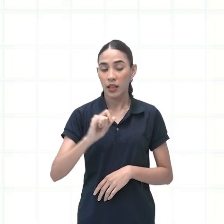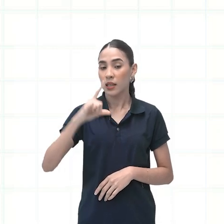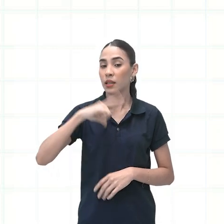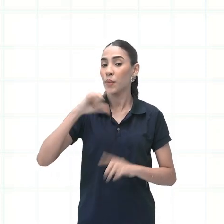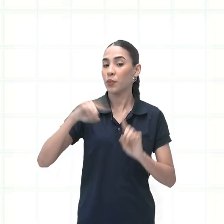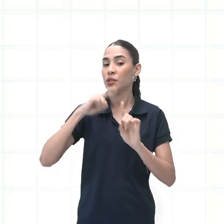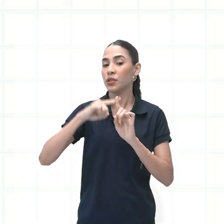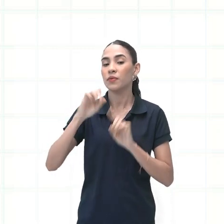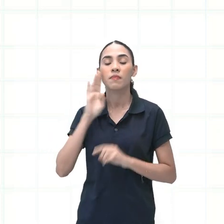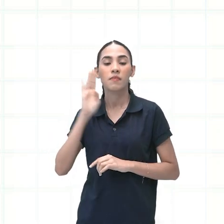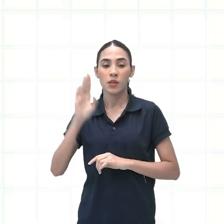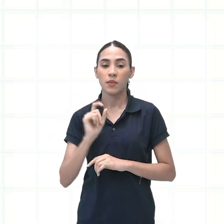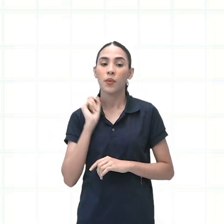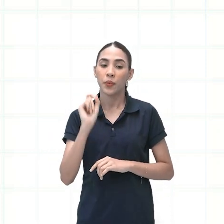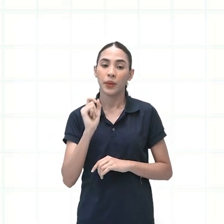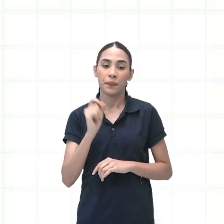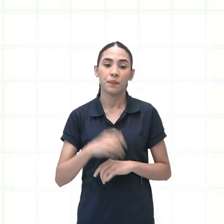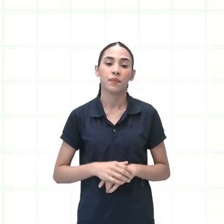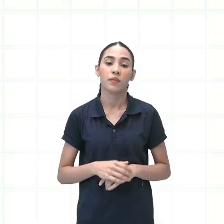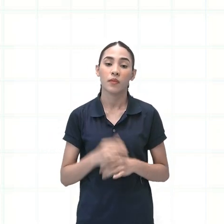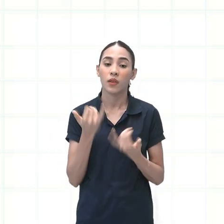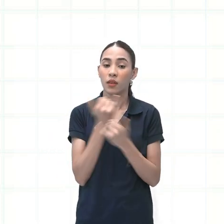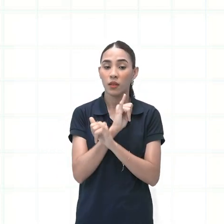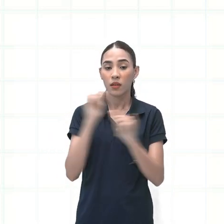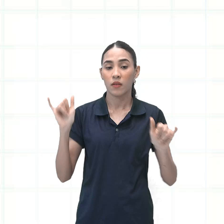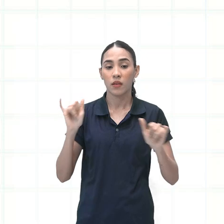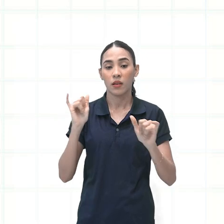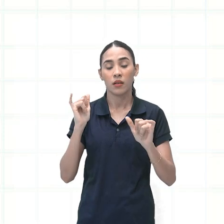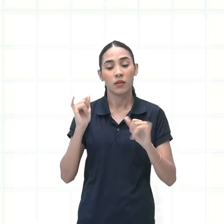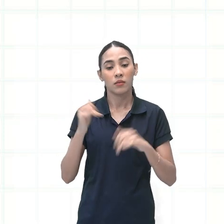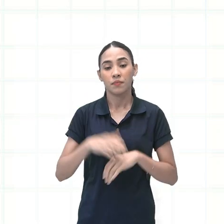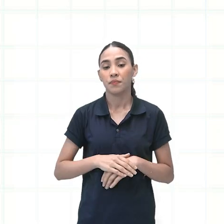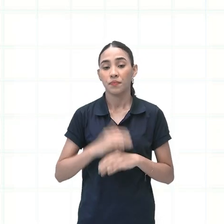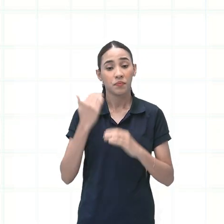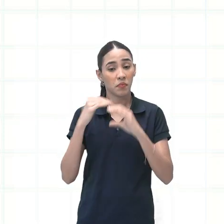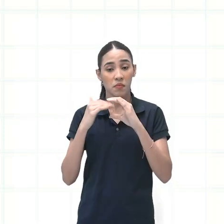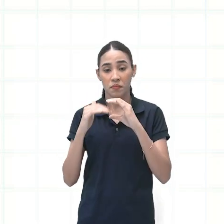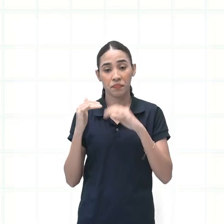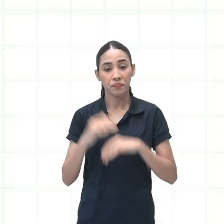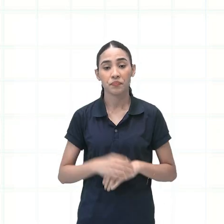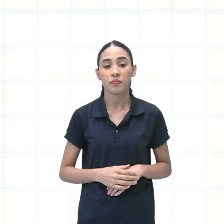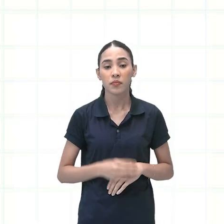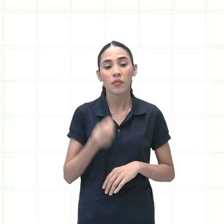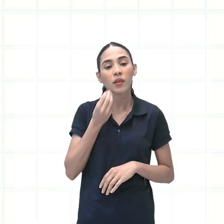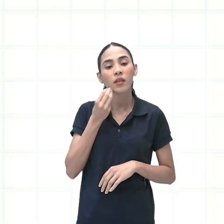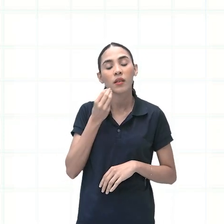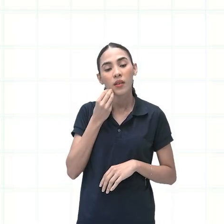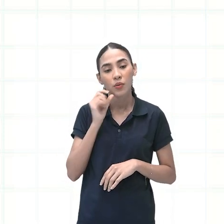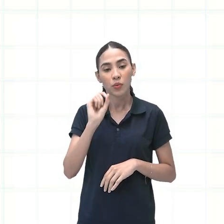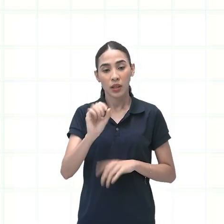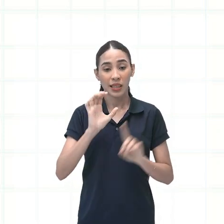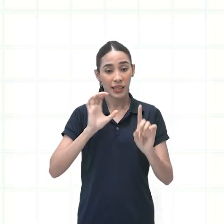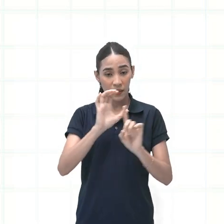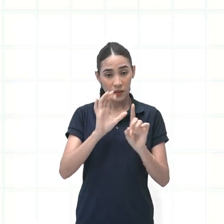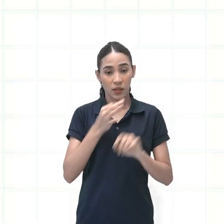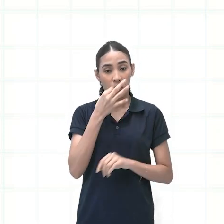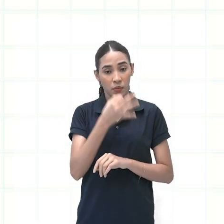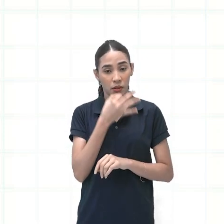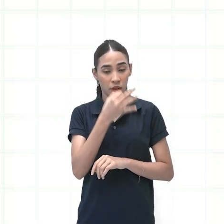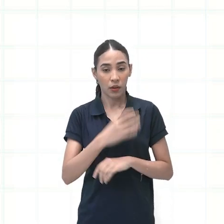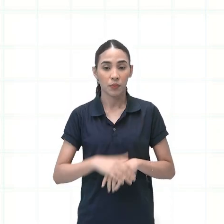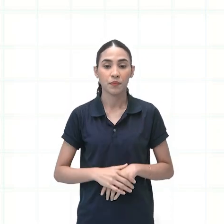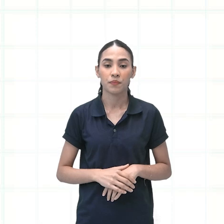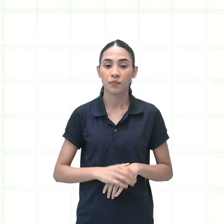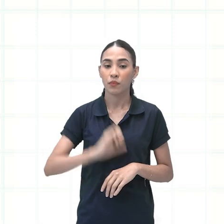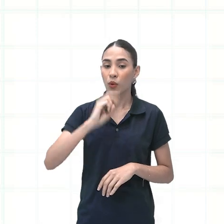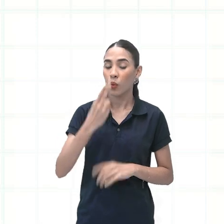como finalidade, como objetivo principal, divulgar uma mensagem buscando influenciar